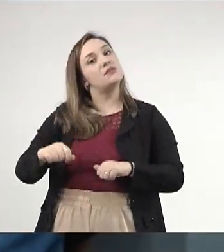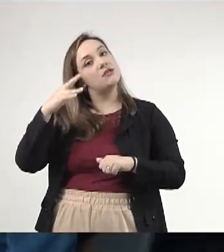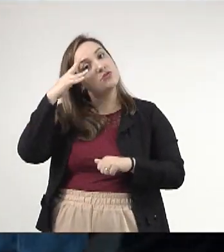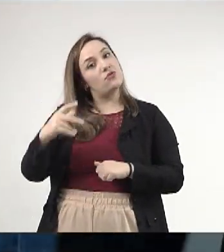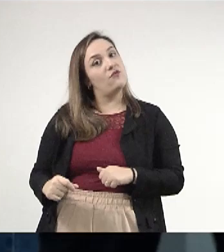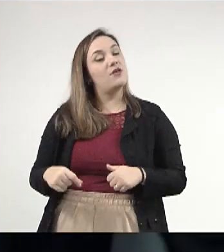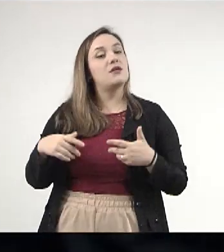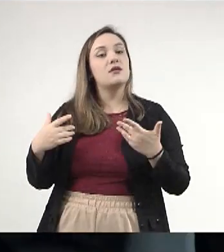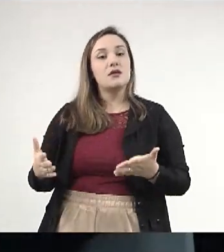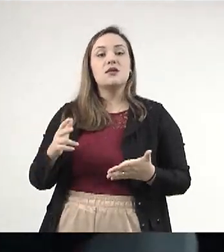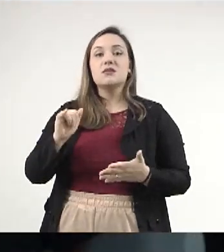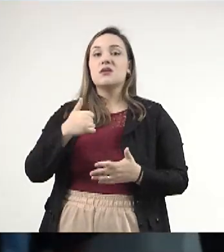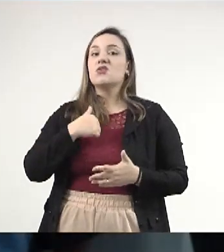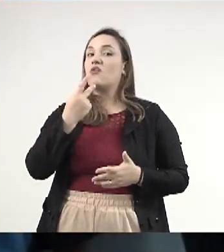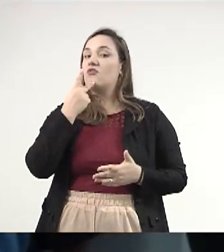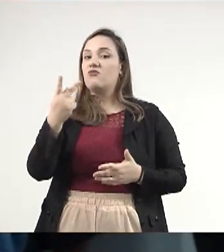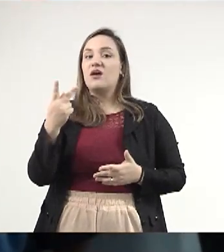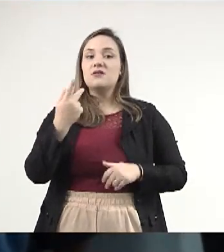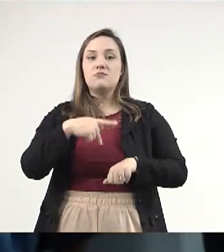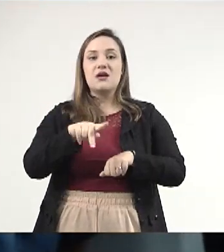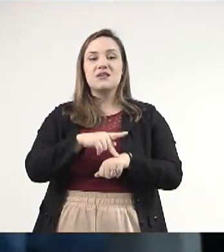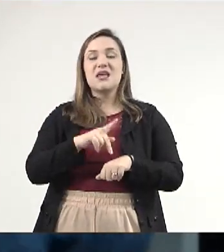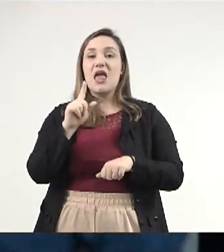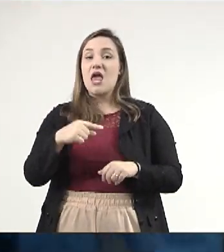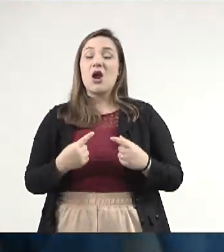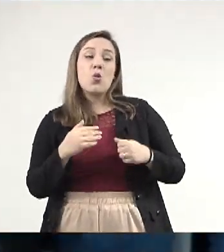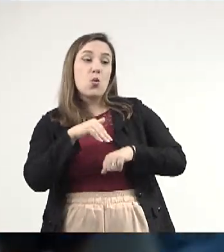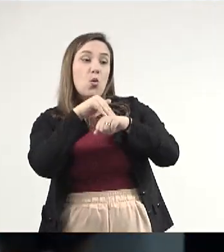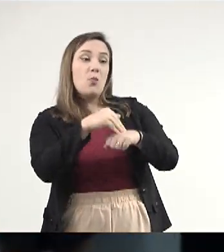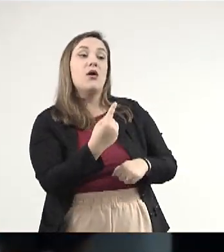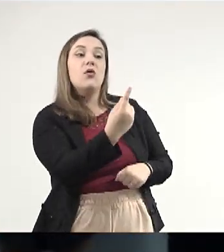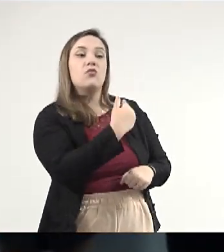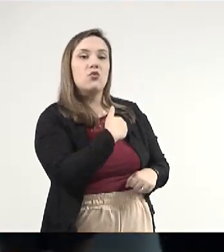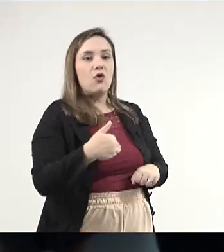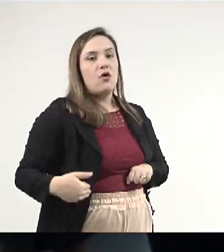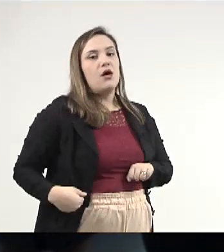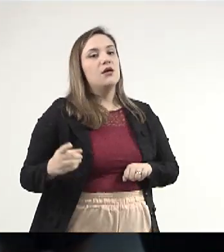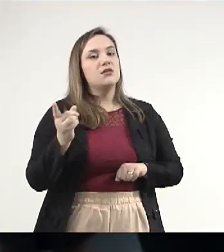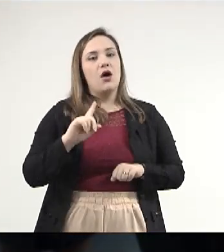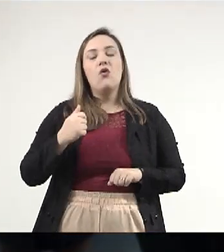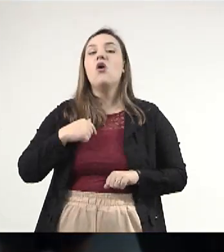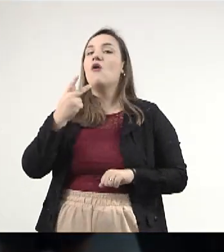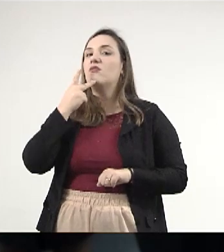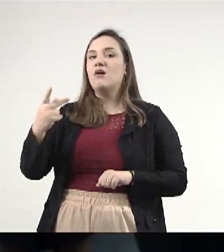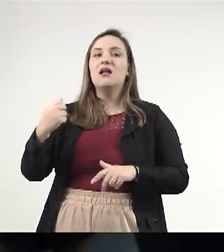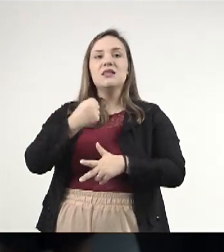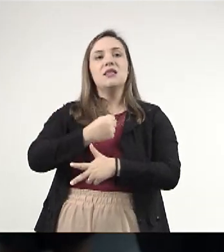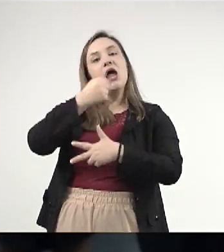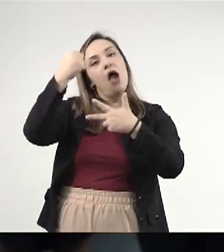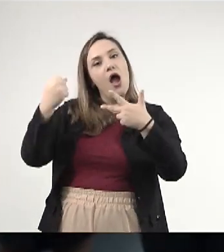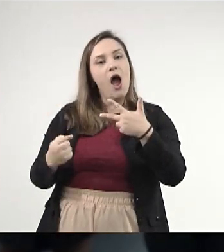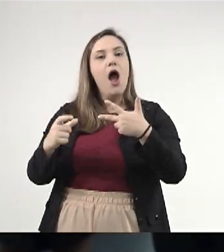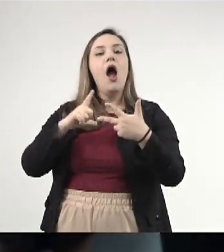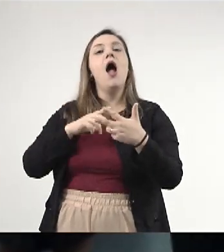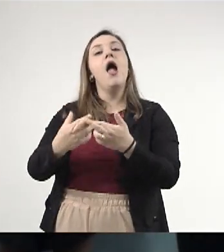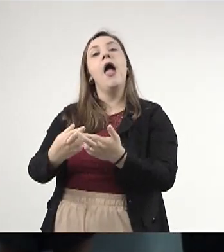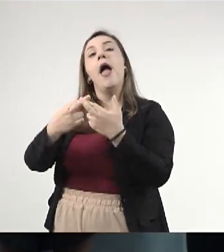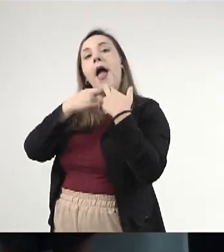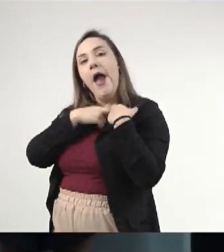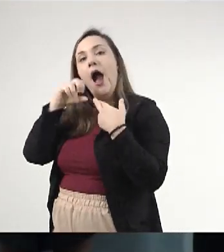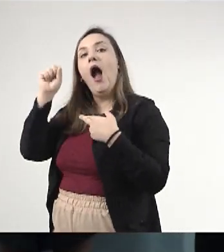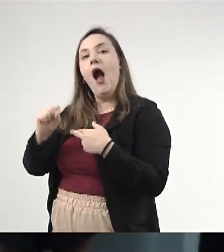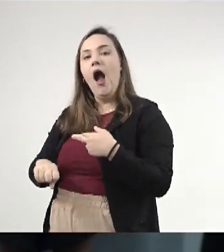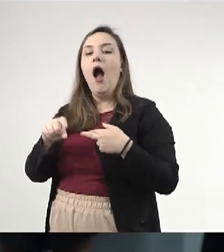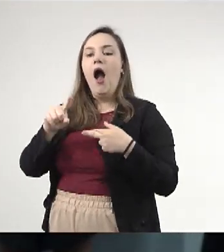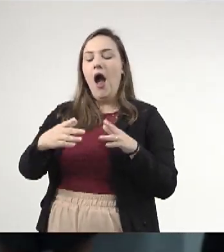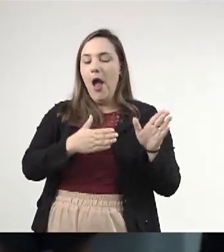eu falo em Estado brasileiro, eu não estou falando de um governo. Eu estou falando dos 3 poderes que têm grandes responsabilidades